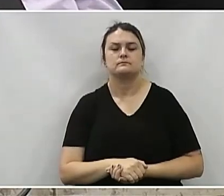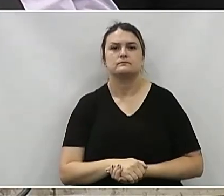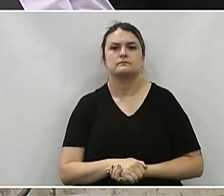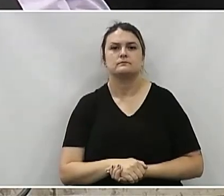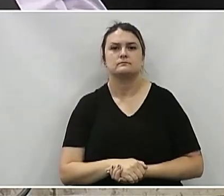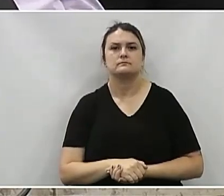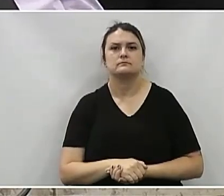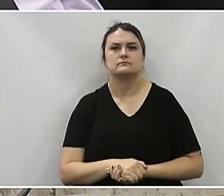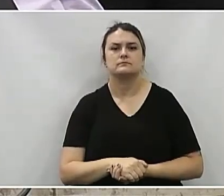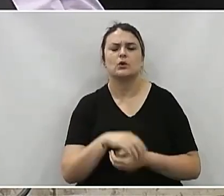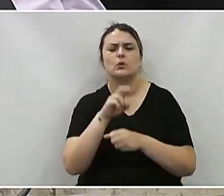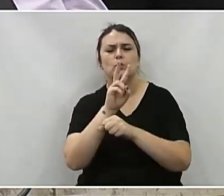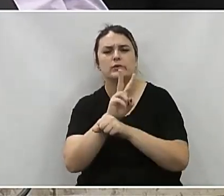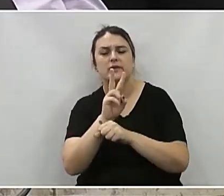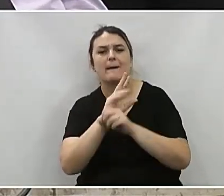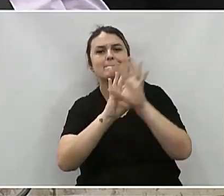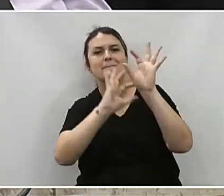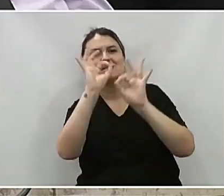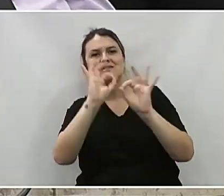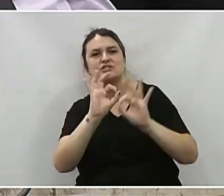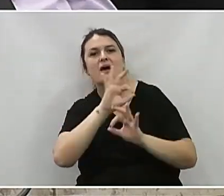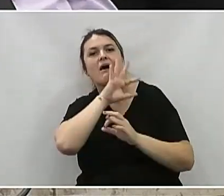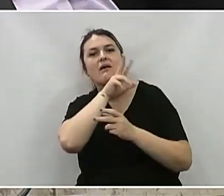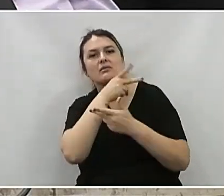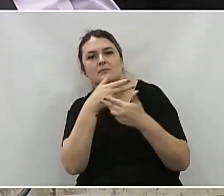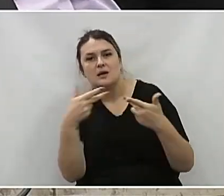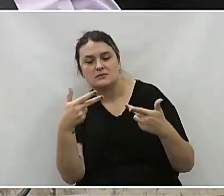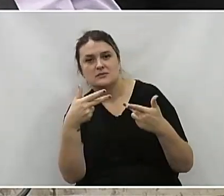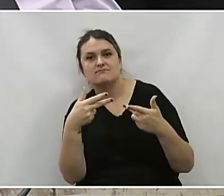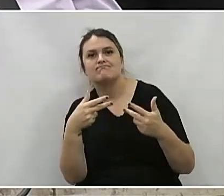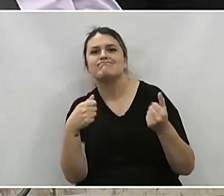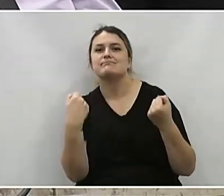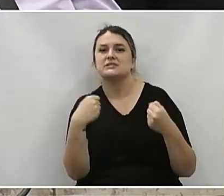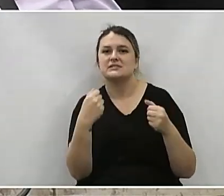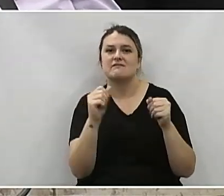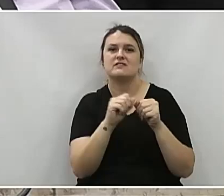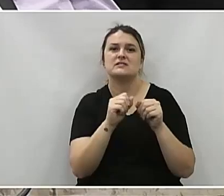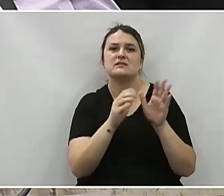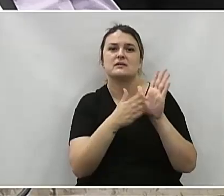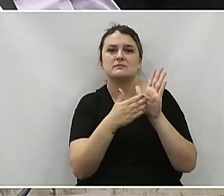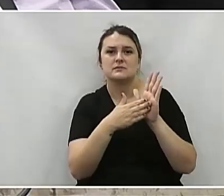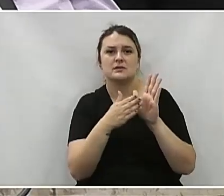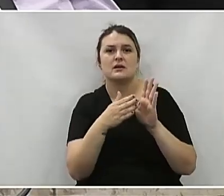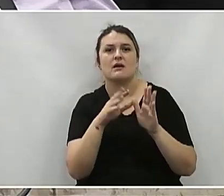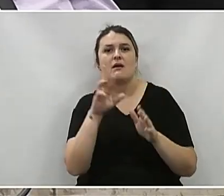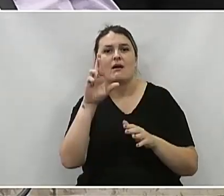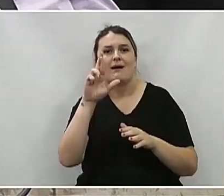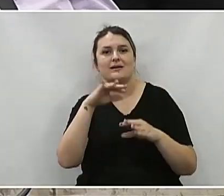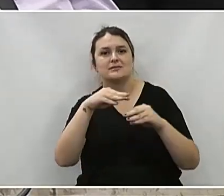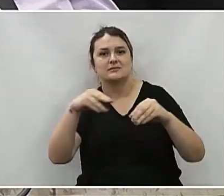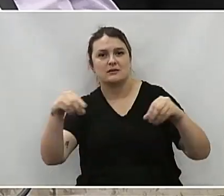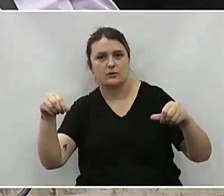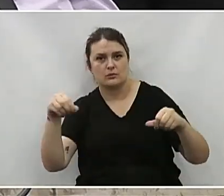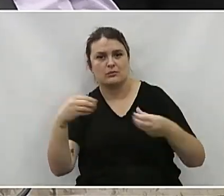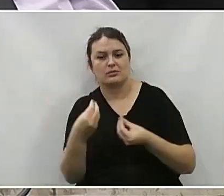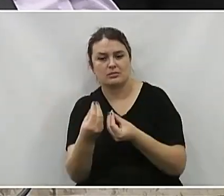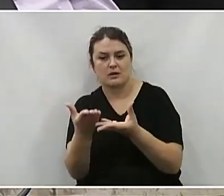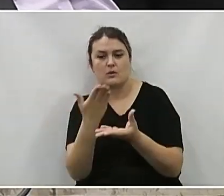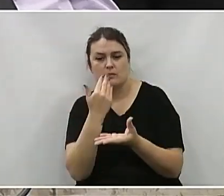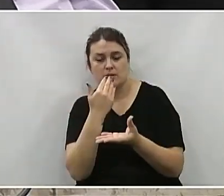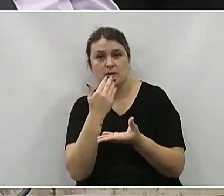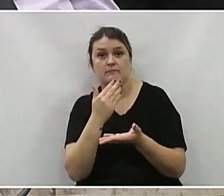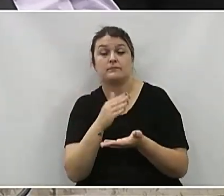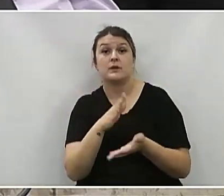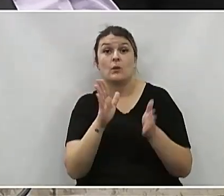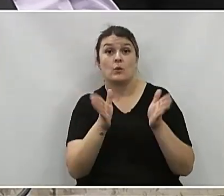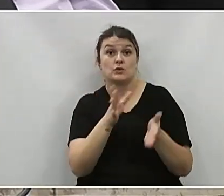cuidado E o planejamento com os animais né que seja feito uma campanha de arrecadação de ração hoje pela